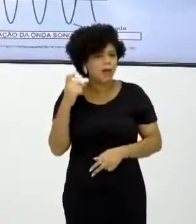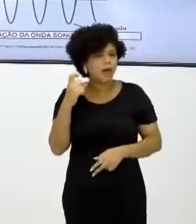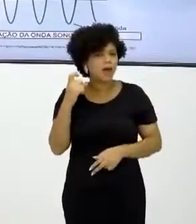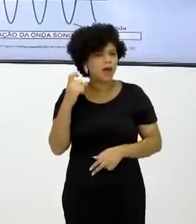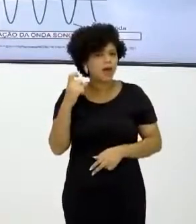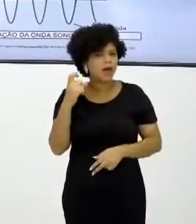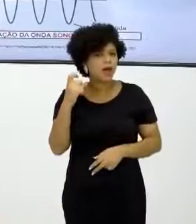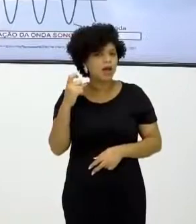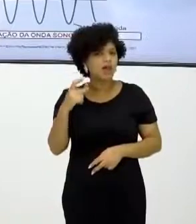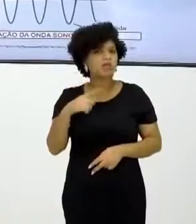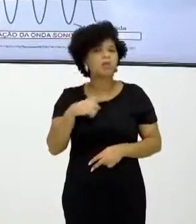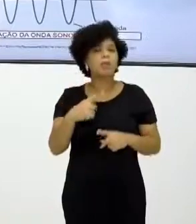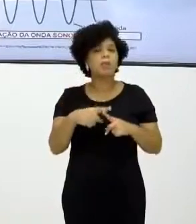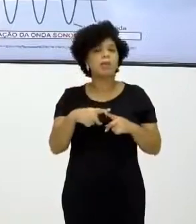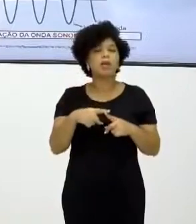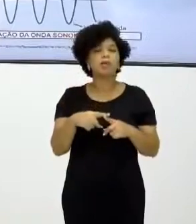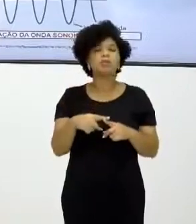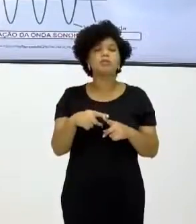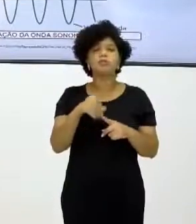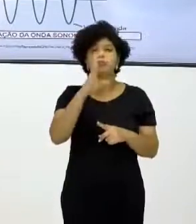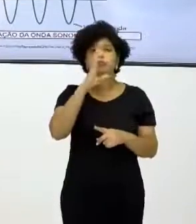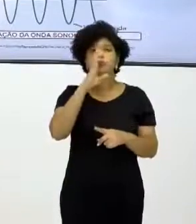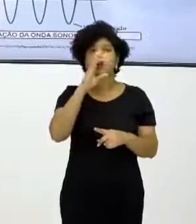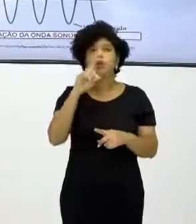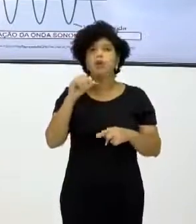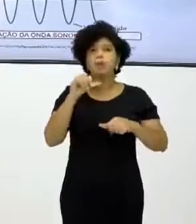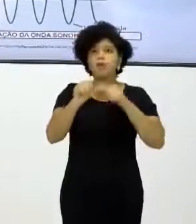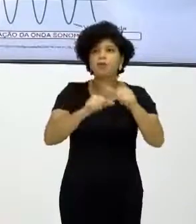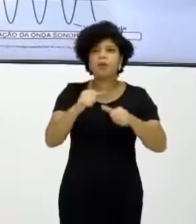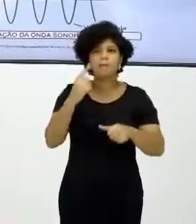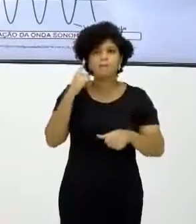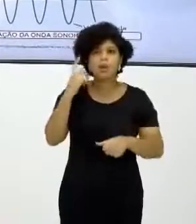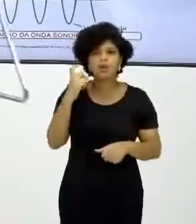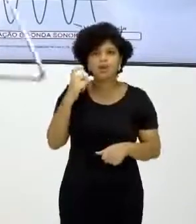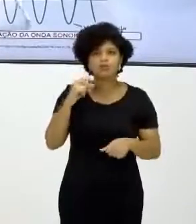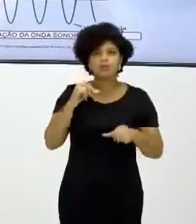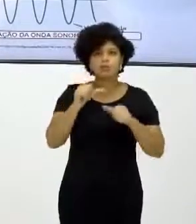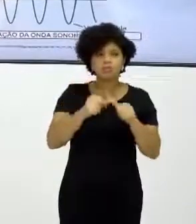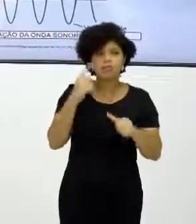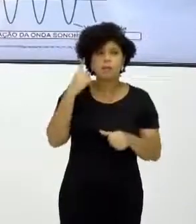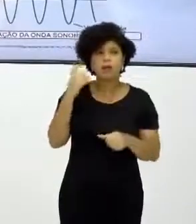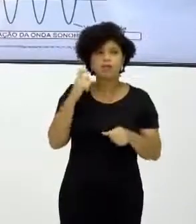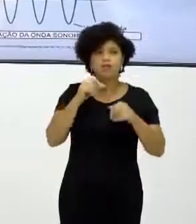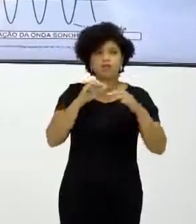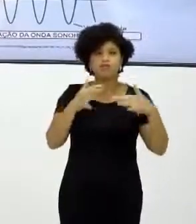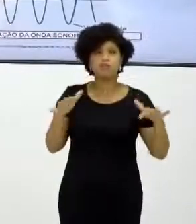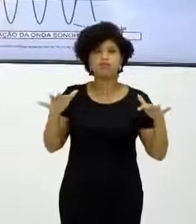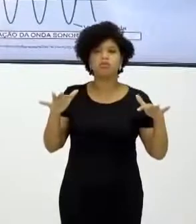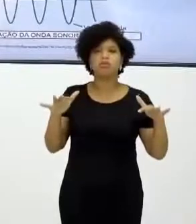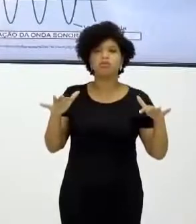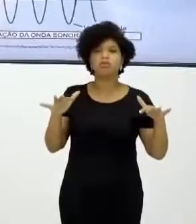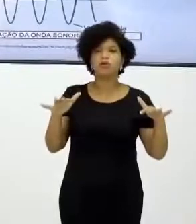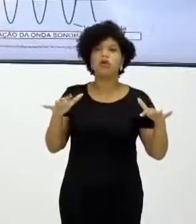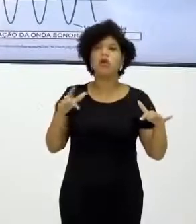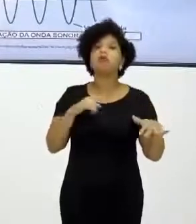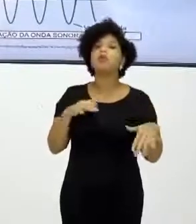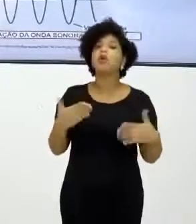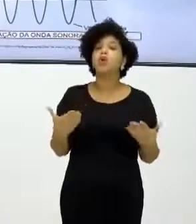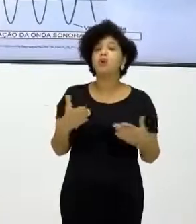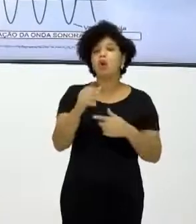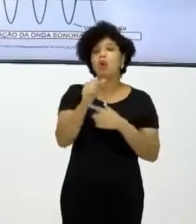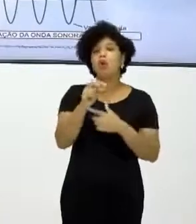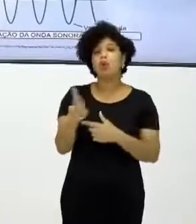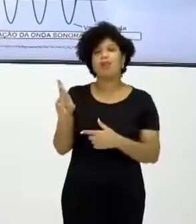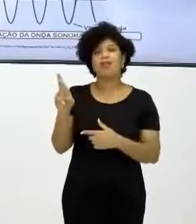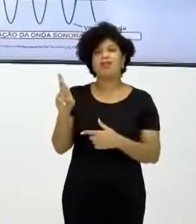Eu coloquei aqui uma perturbação no meio e essa onda ela vai se propagar através de que meio? Nesse caso aqui, o